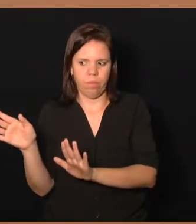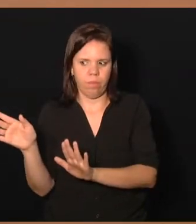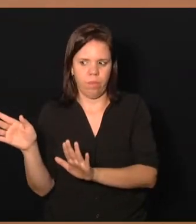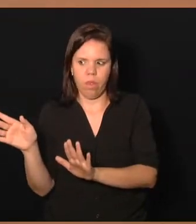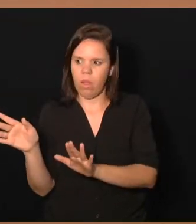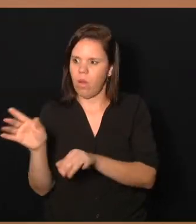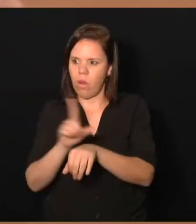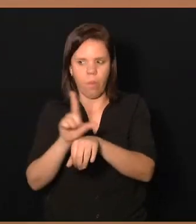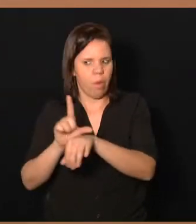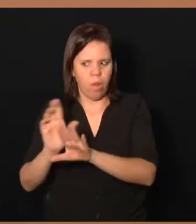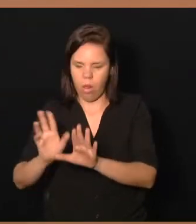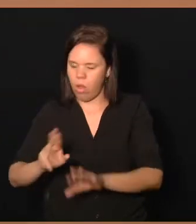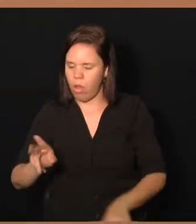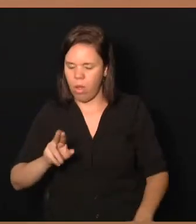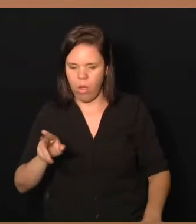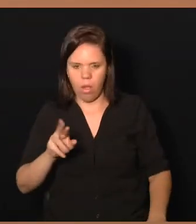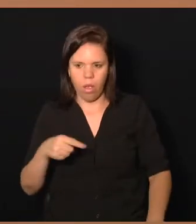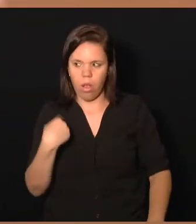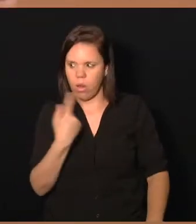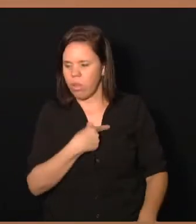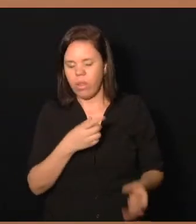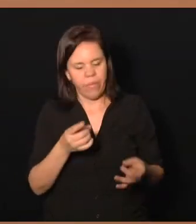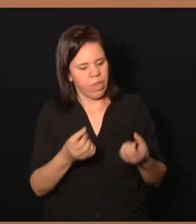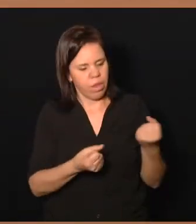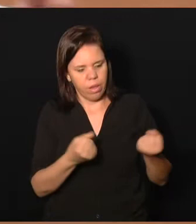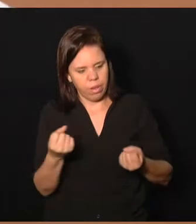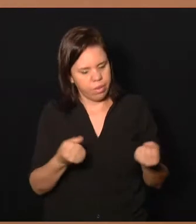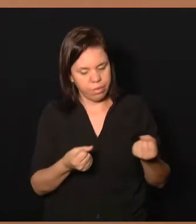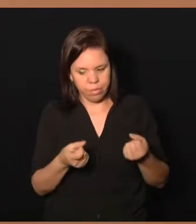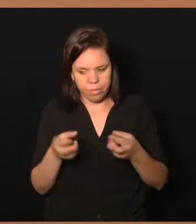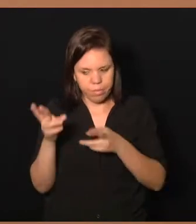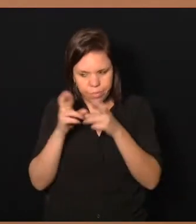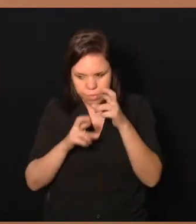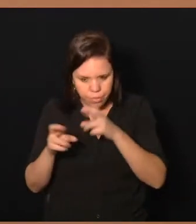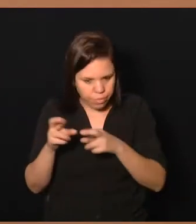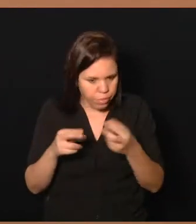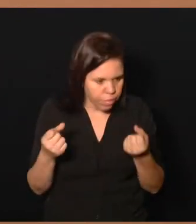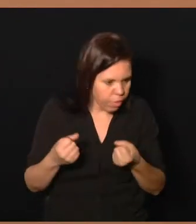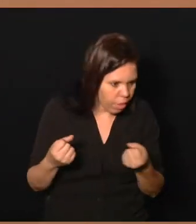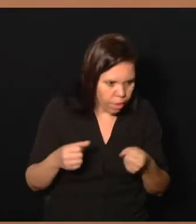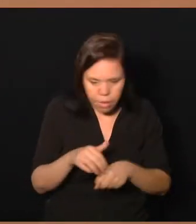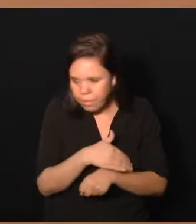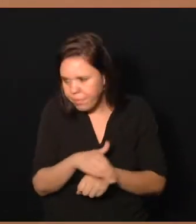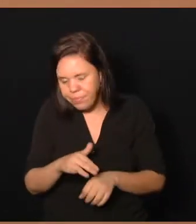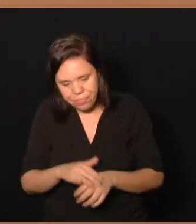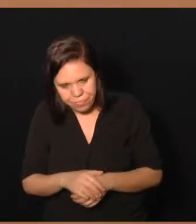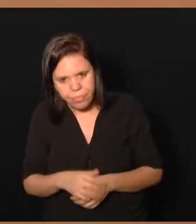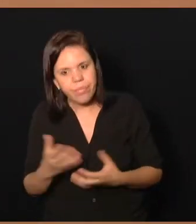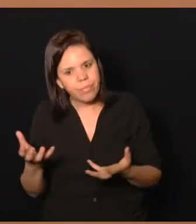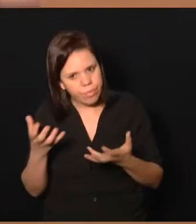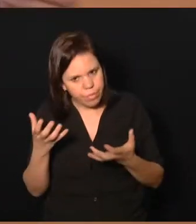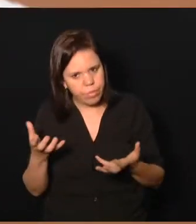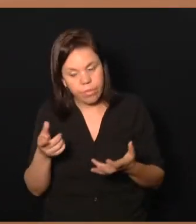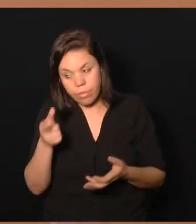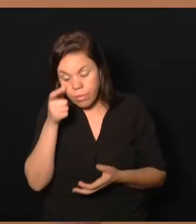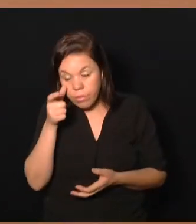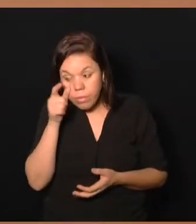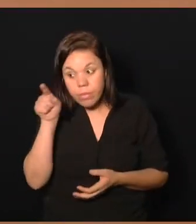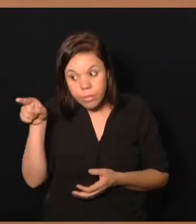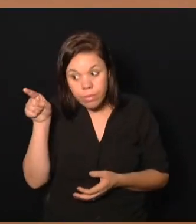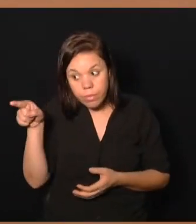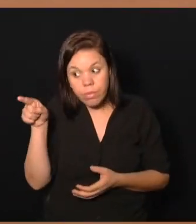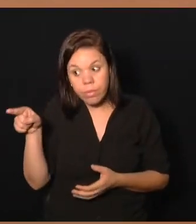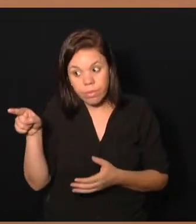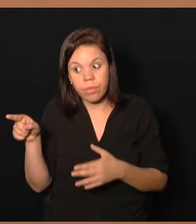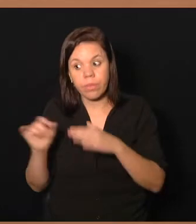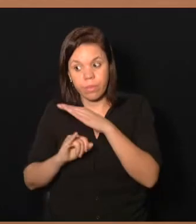comércio. Nós não vendemos carro, nós não estamos olhando veículos na rua. Nós queremos que eles olhem seres